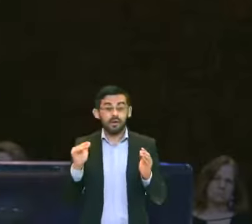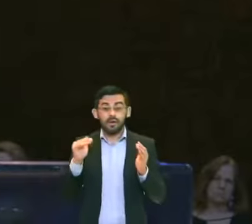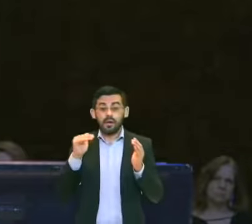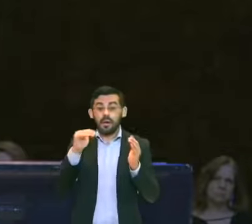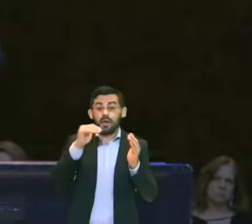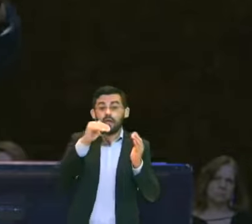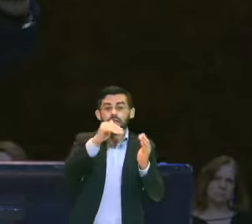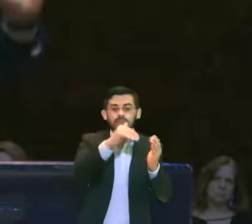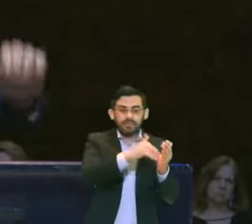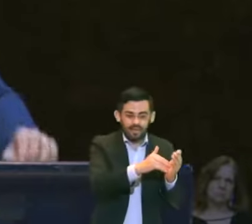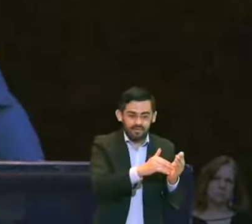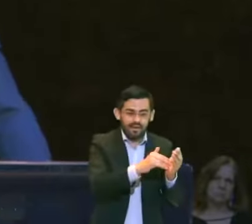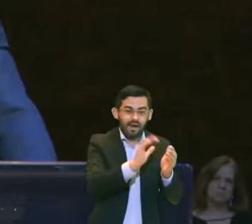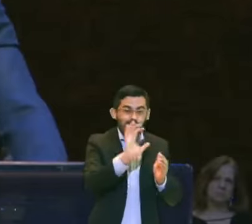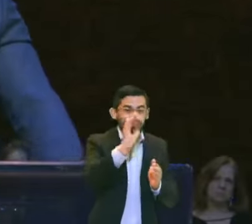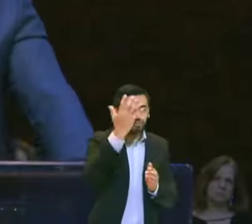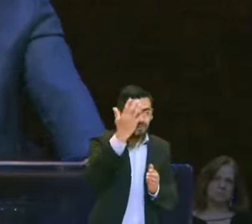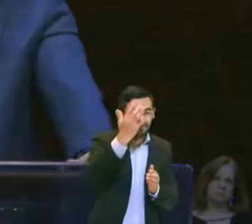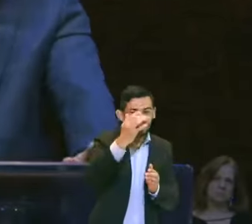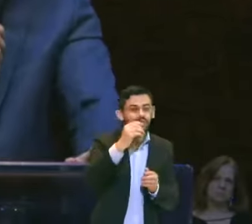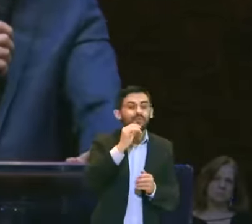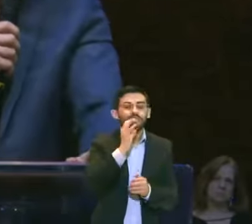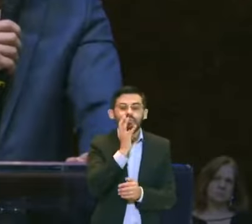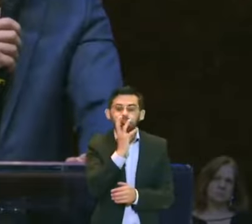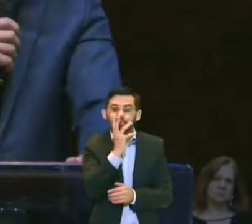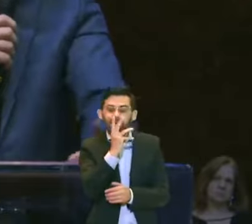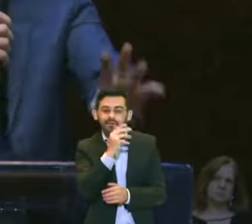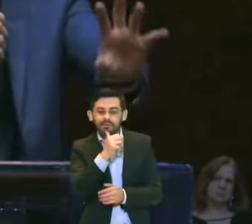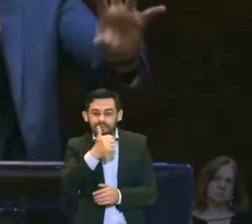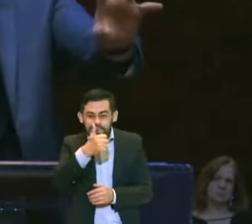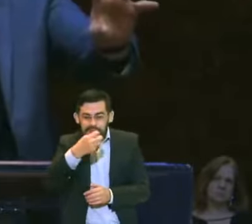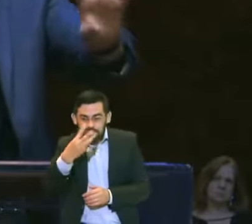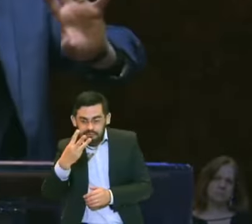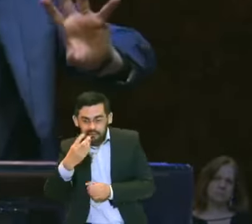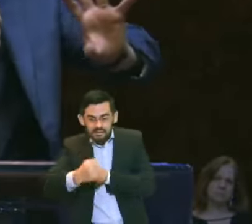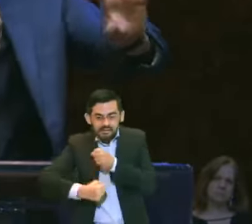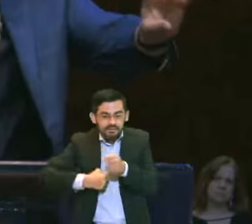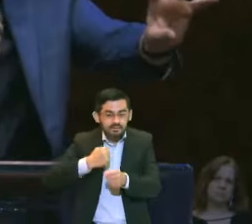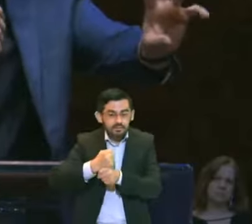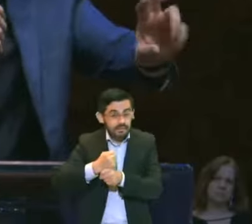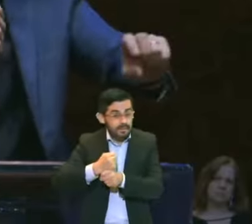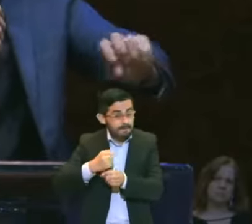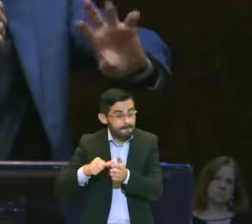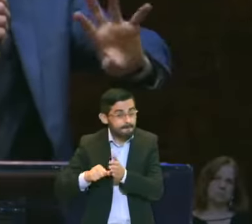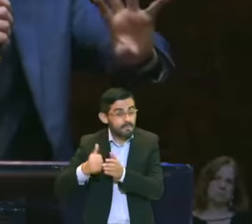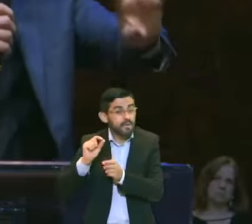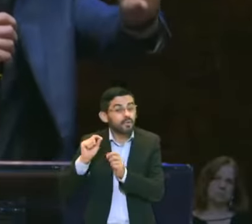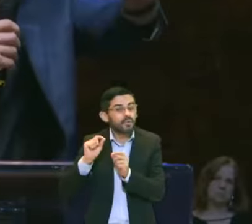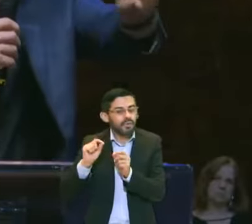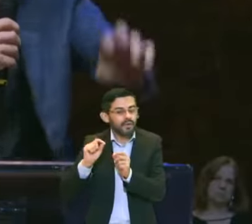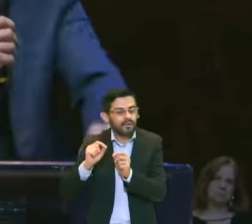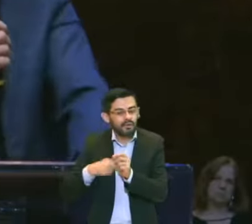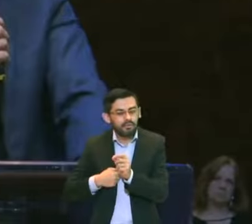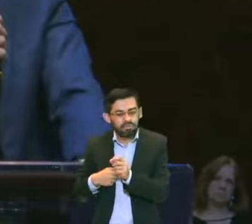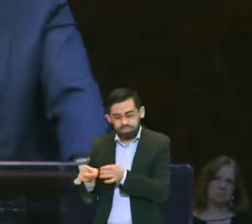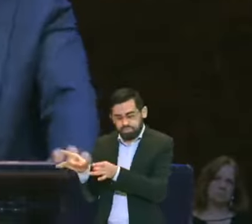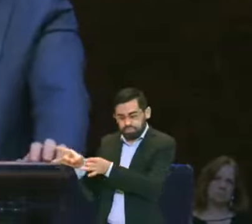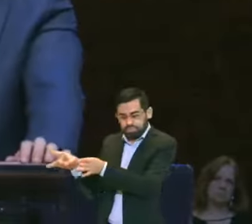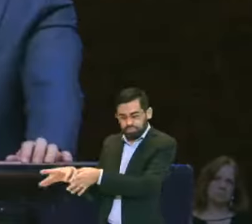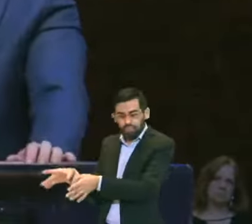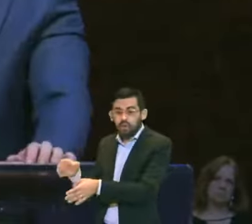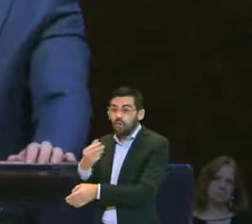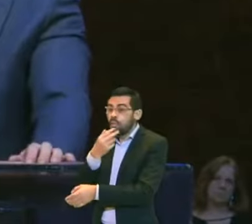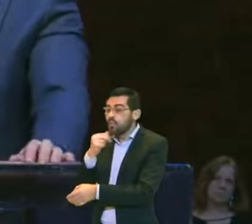um governador, isso demora 13 anos. Ele primeiro é lançado, vendido como escravo pelos